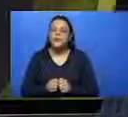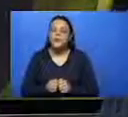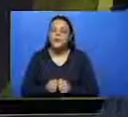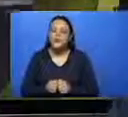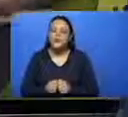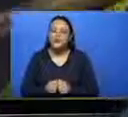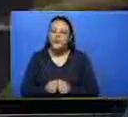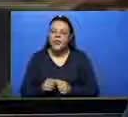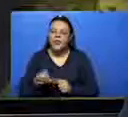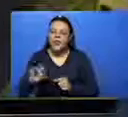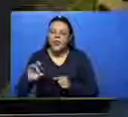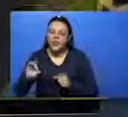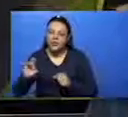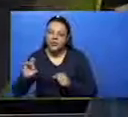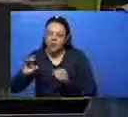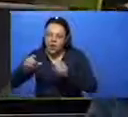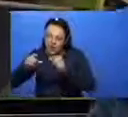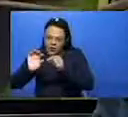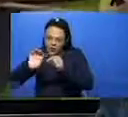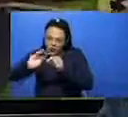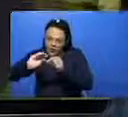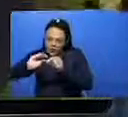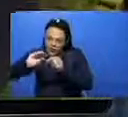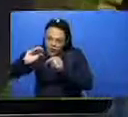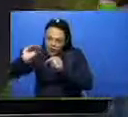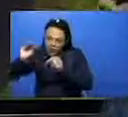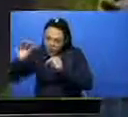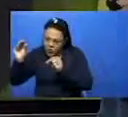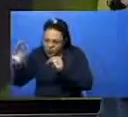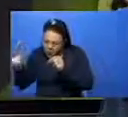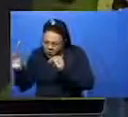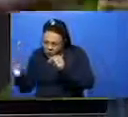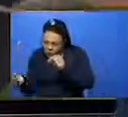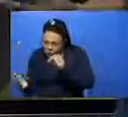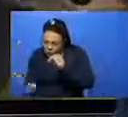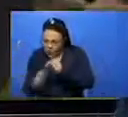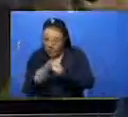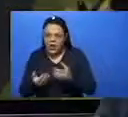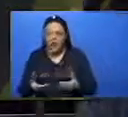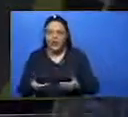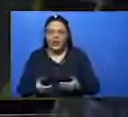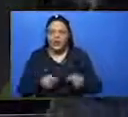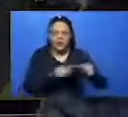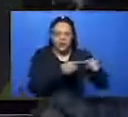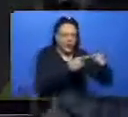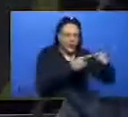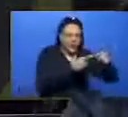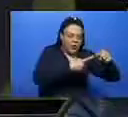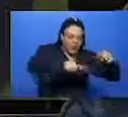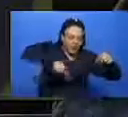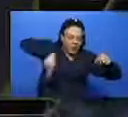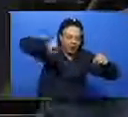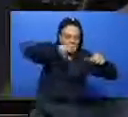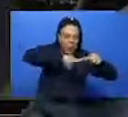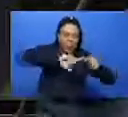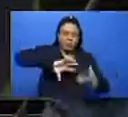circunferência é o entorno. O círculo é tudo. Isso aqui tudo.